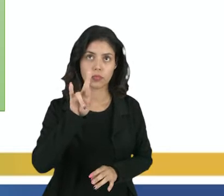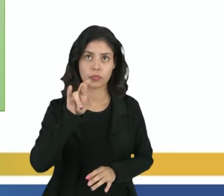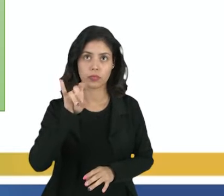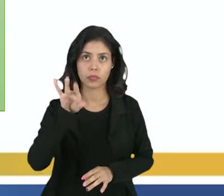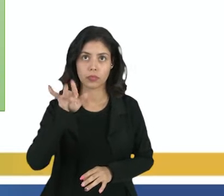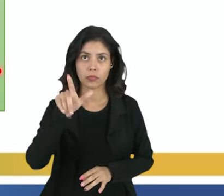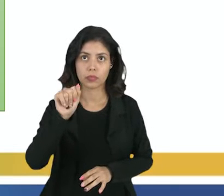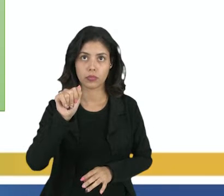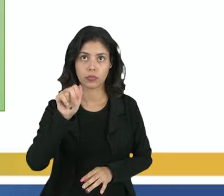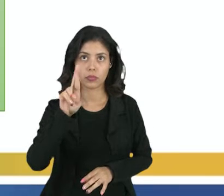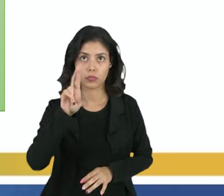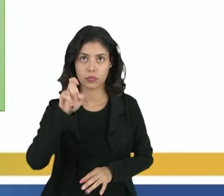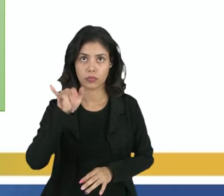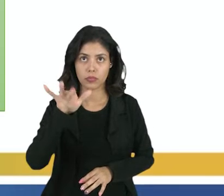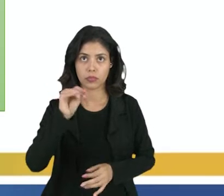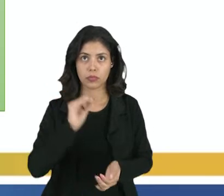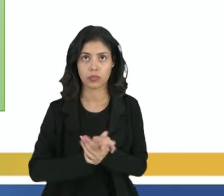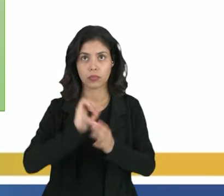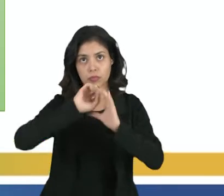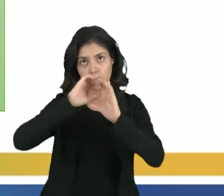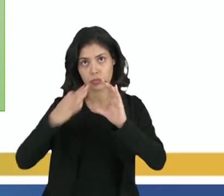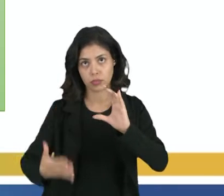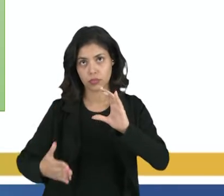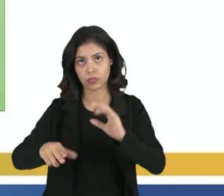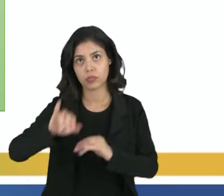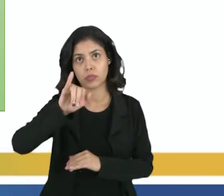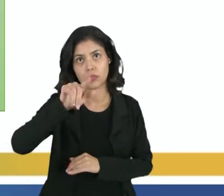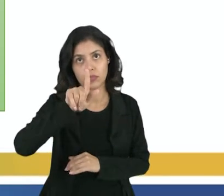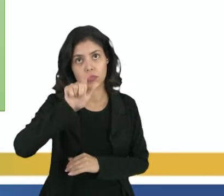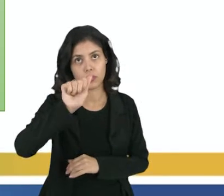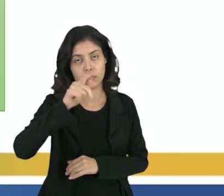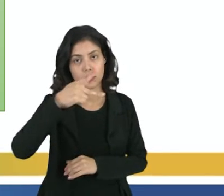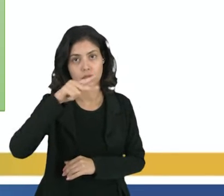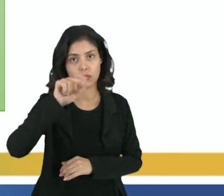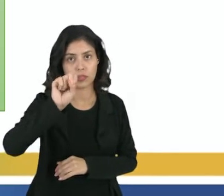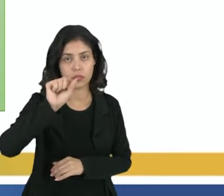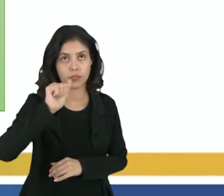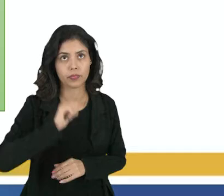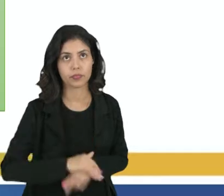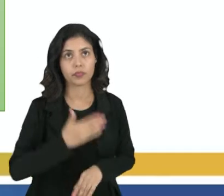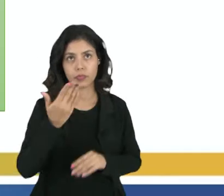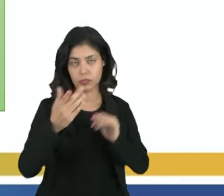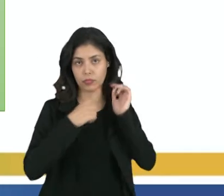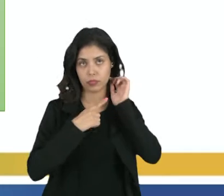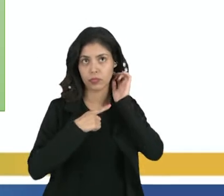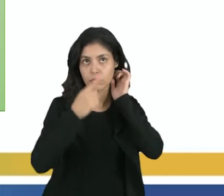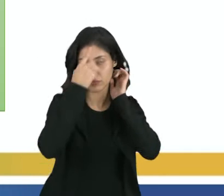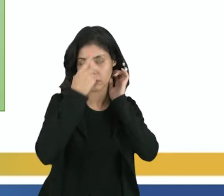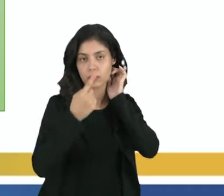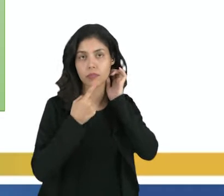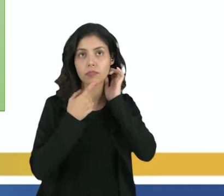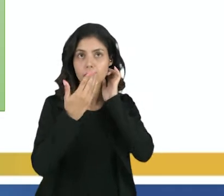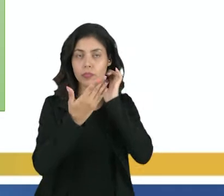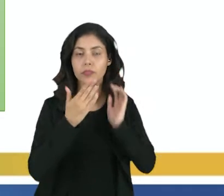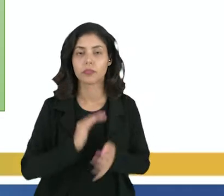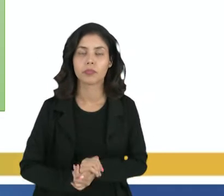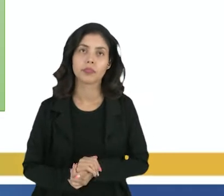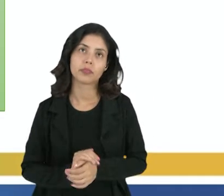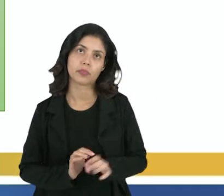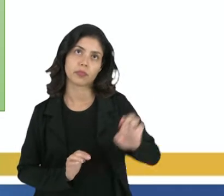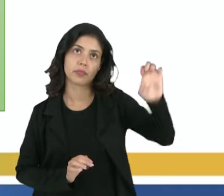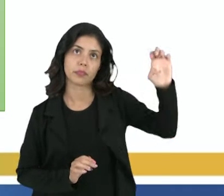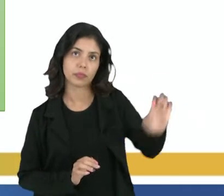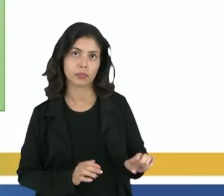o destaque da Vitória régia, que é característica dos igapós. Então, nós temos aqui a imagem ao lado, né, da